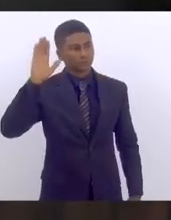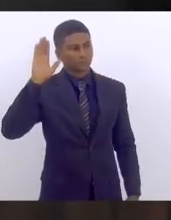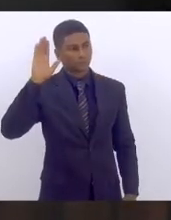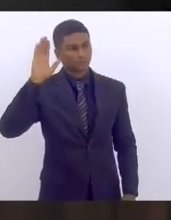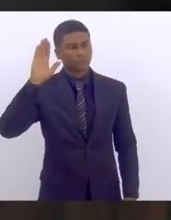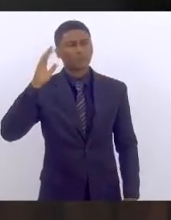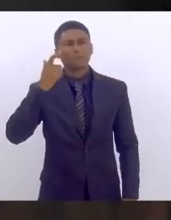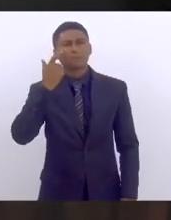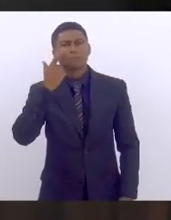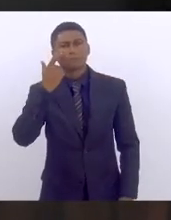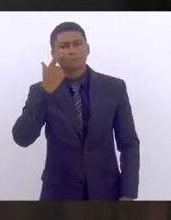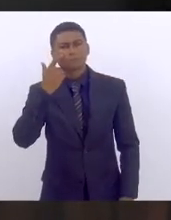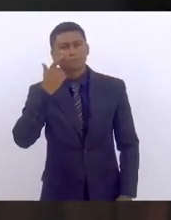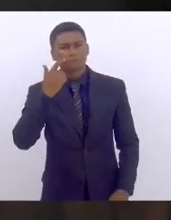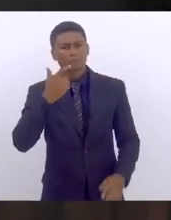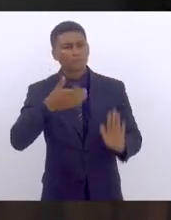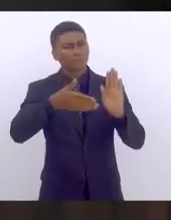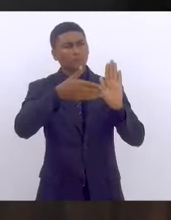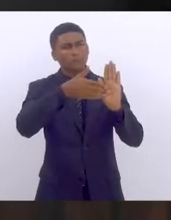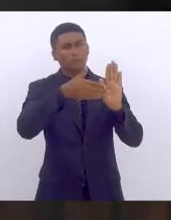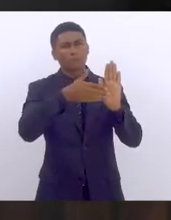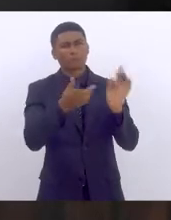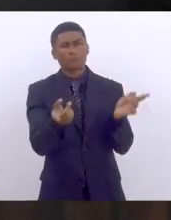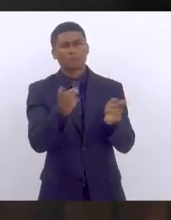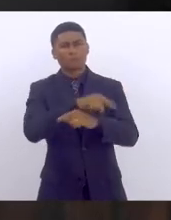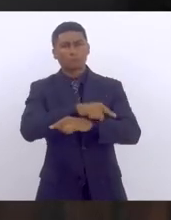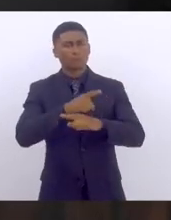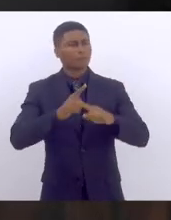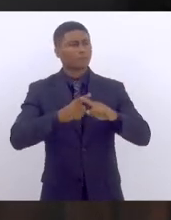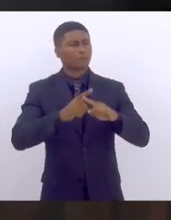Seria possível inverter a pauta? Porque é PEC.